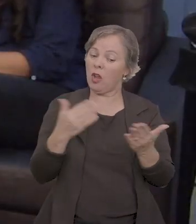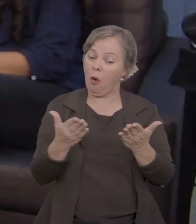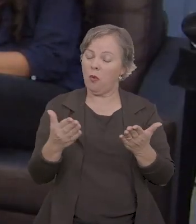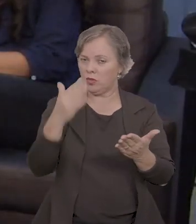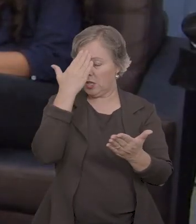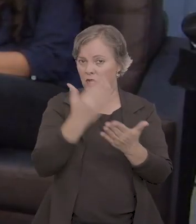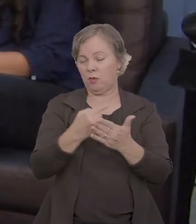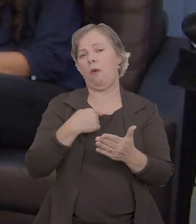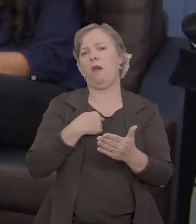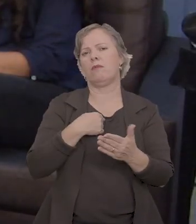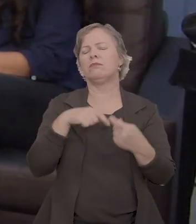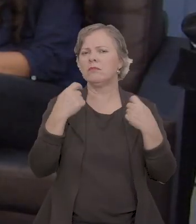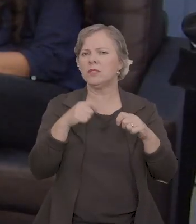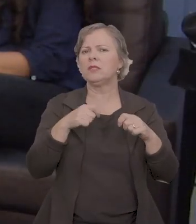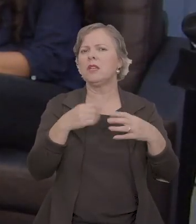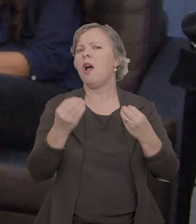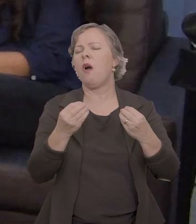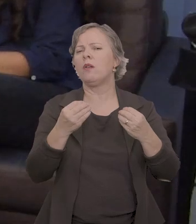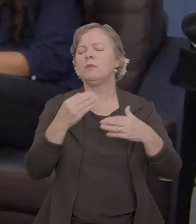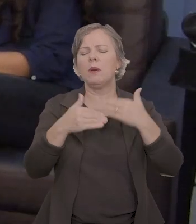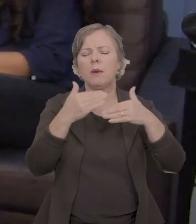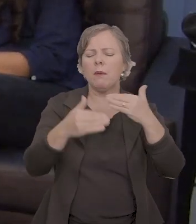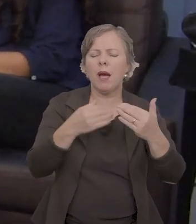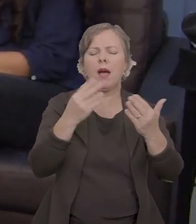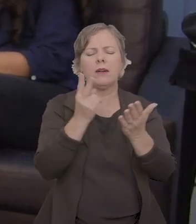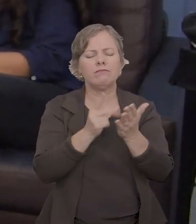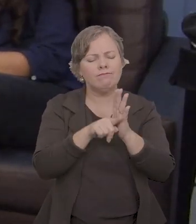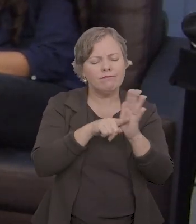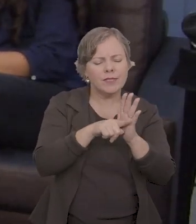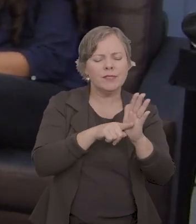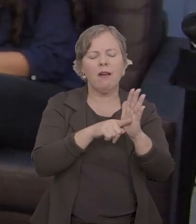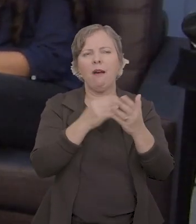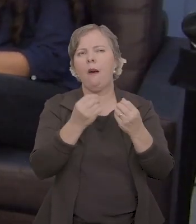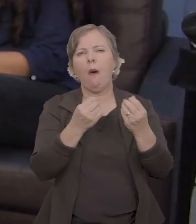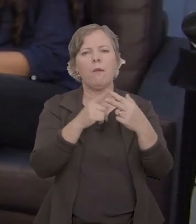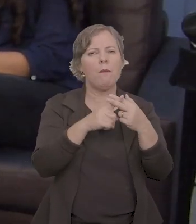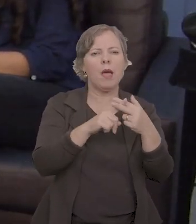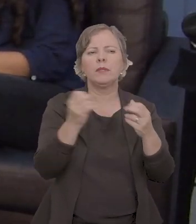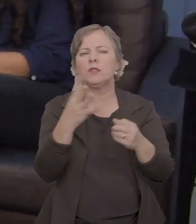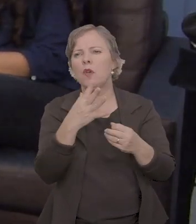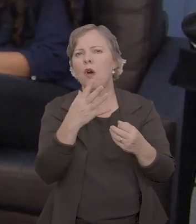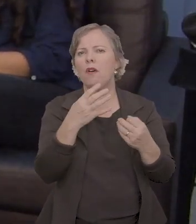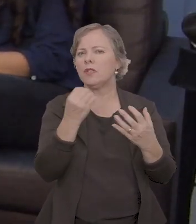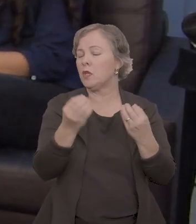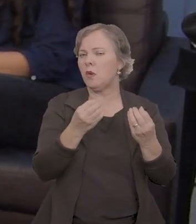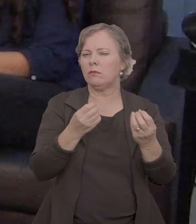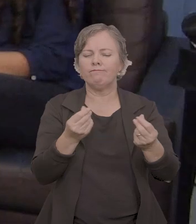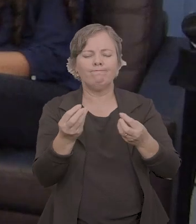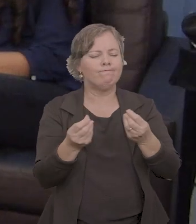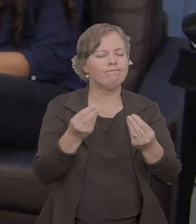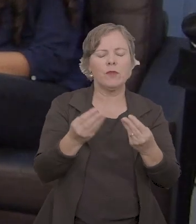sou, a gente precisa de diariamente estar ali pesquisando novas ferramentas, tendo novas abordagens para